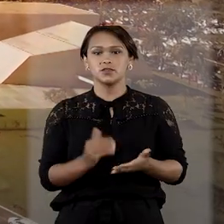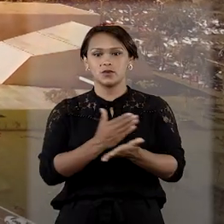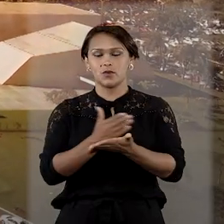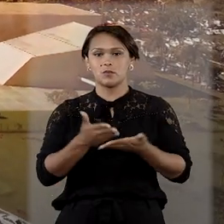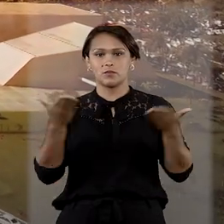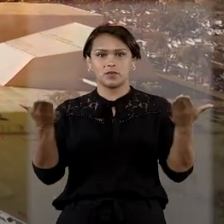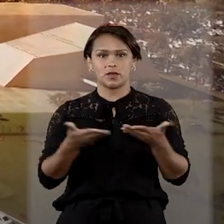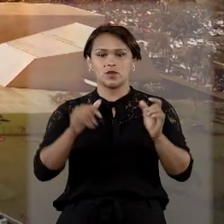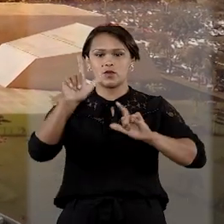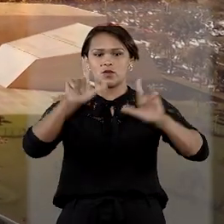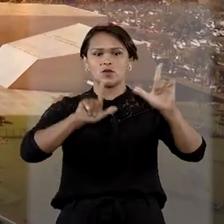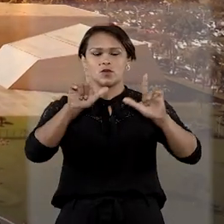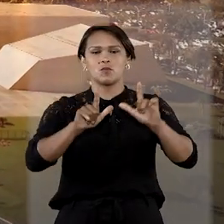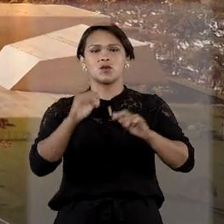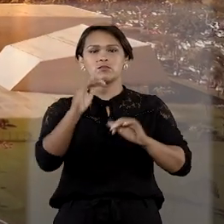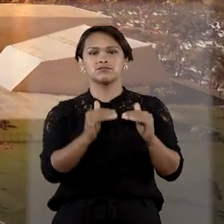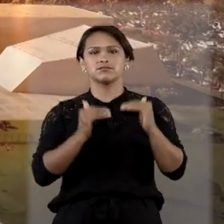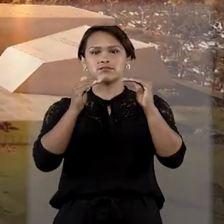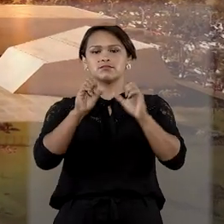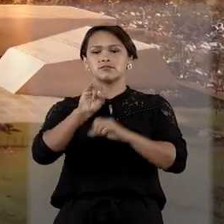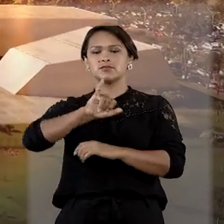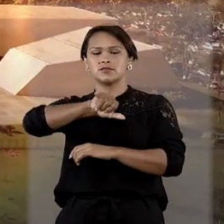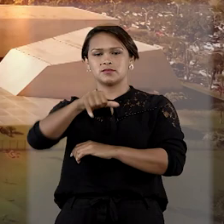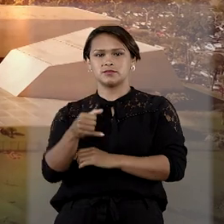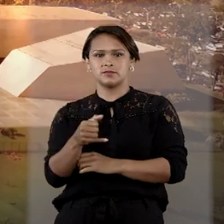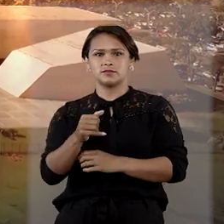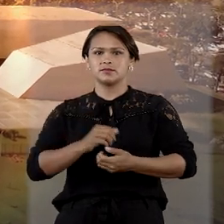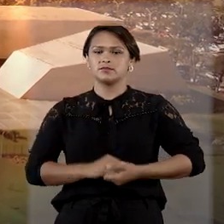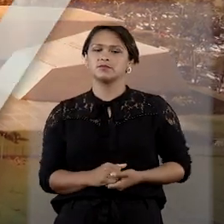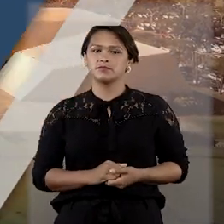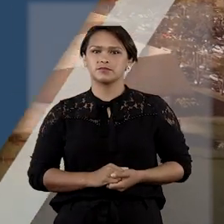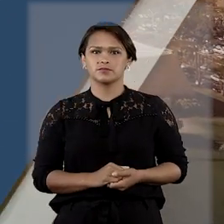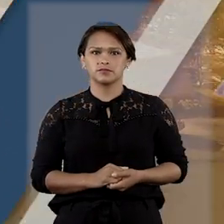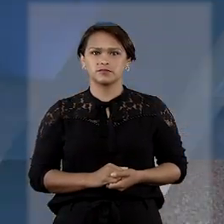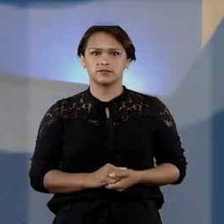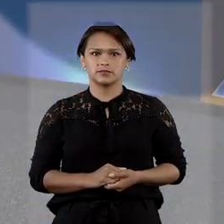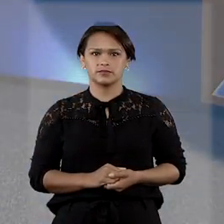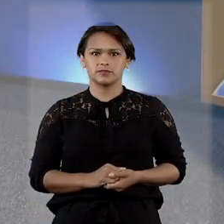Começa agora o programa do Superior Tribunal de Justiça.